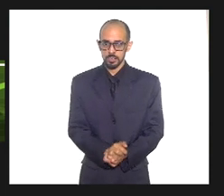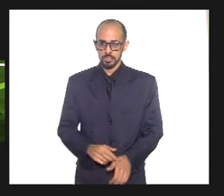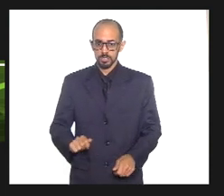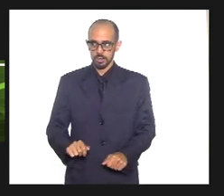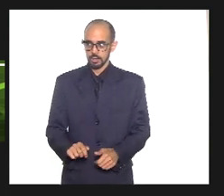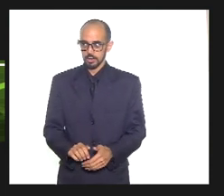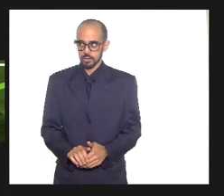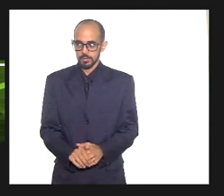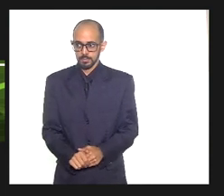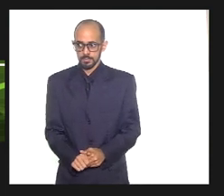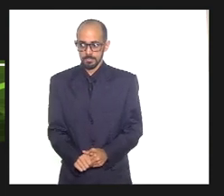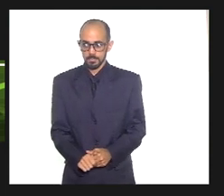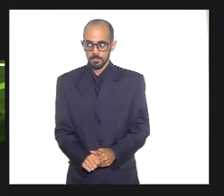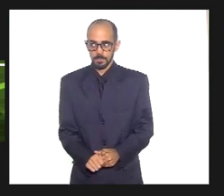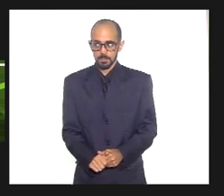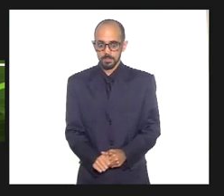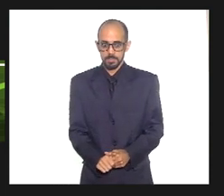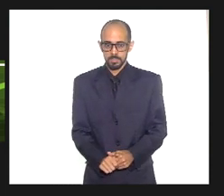dívida.